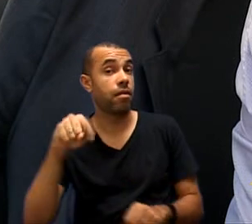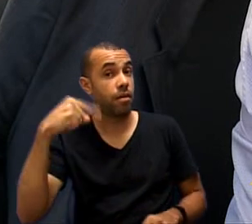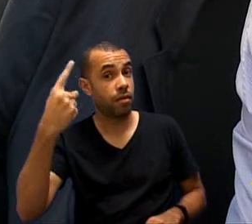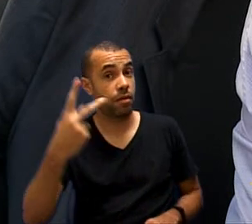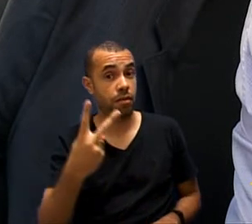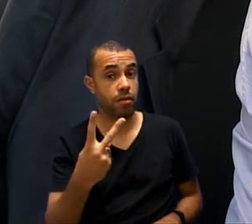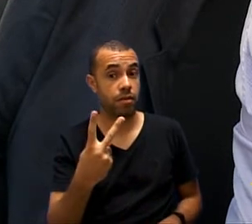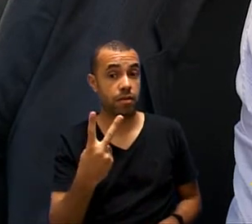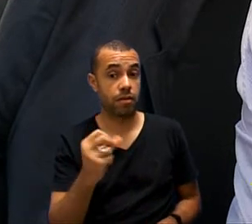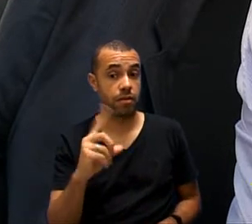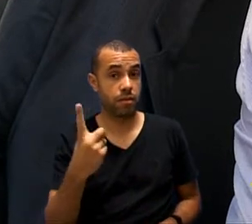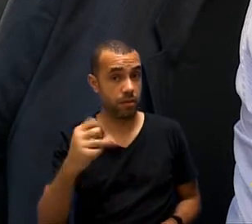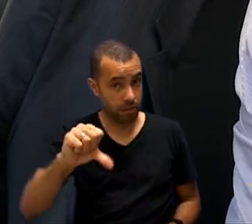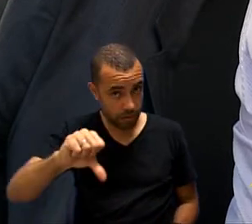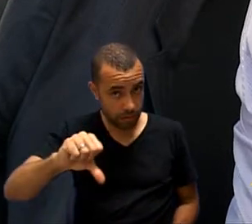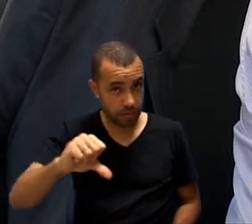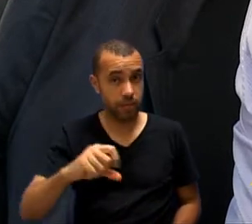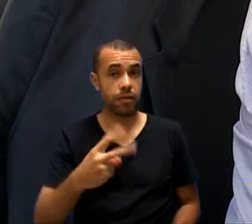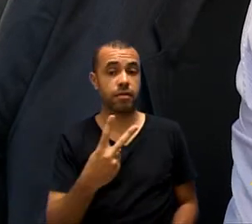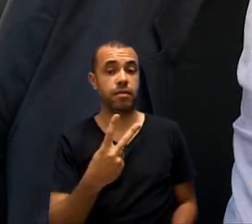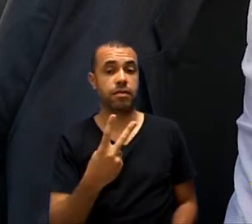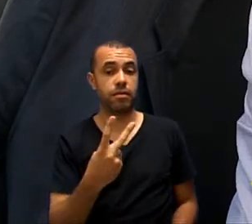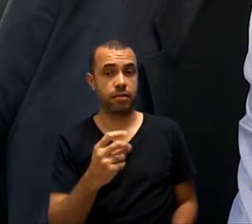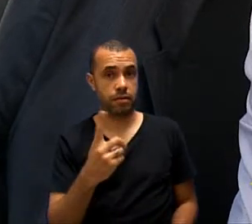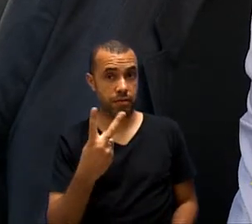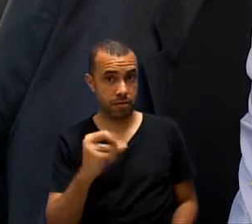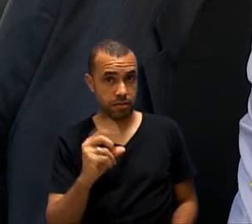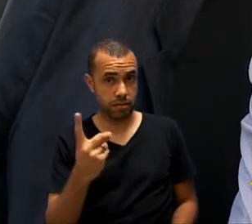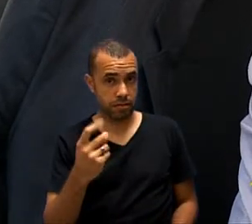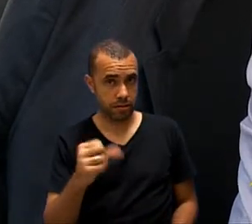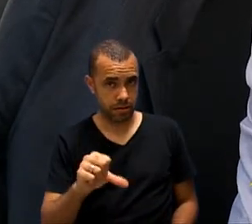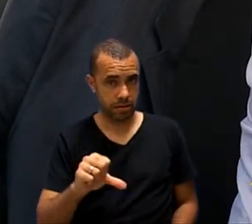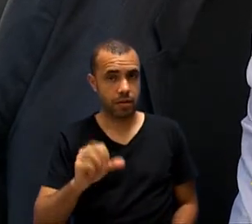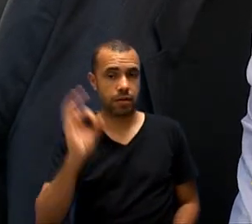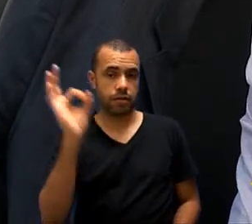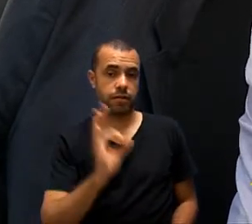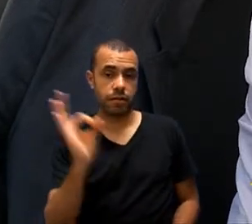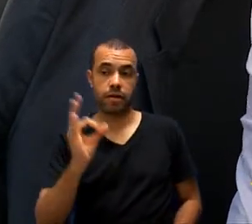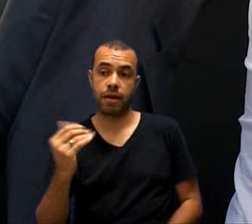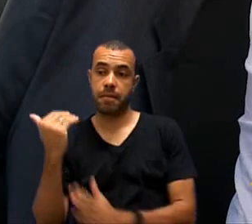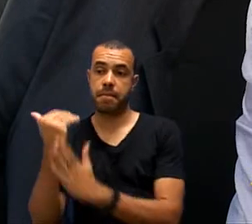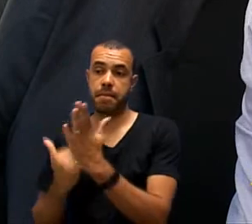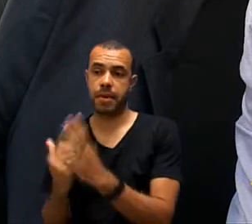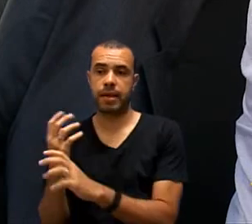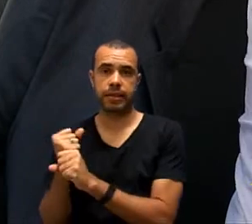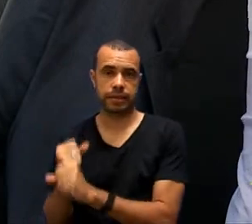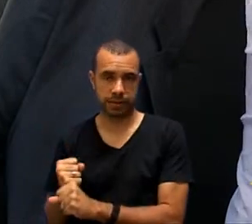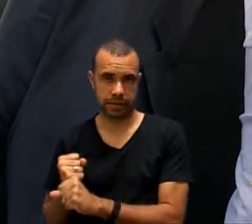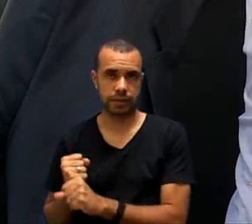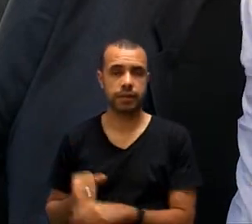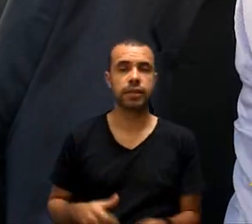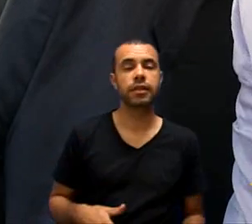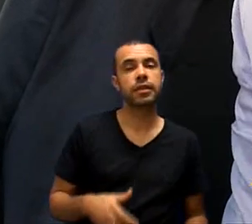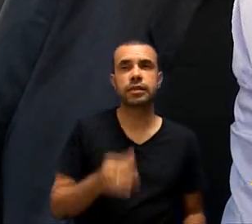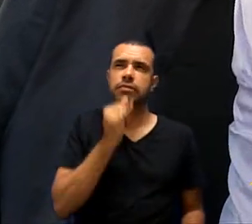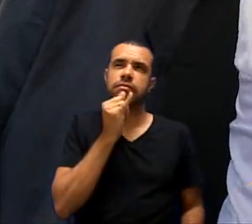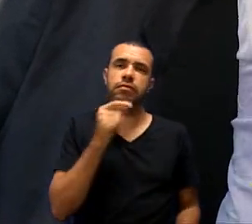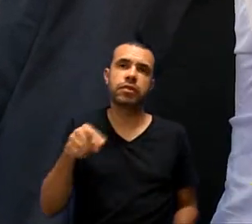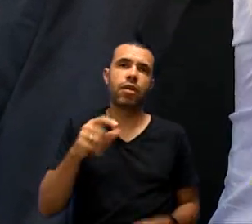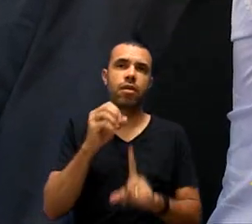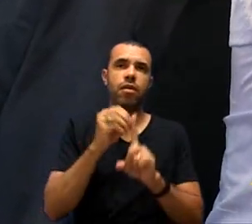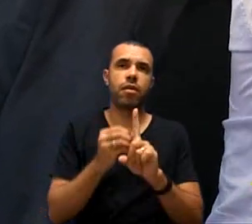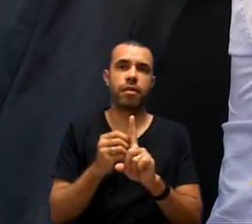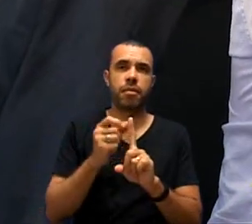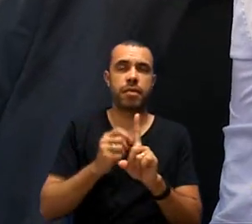orçamento 19, em baixa da receita? Por exemplo, se até outubro, nós estamos em outubro, se